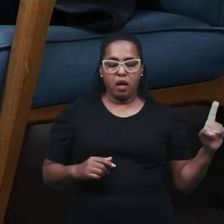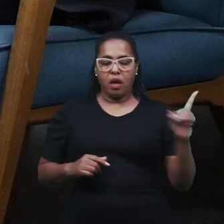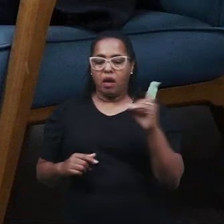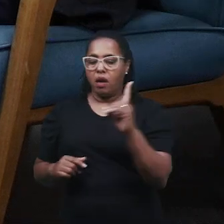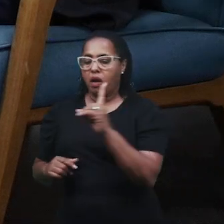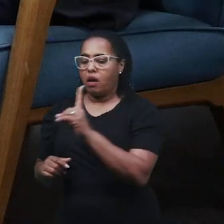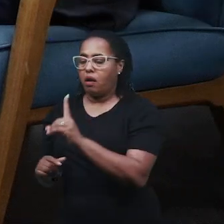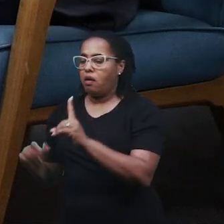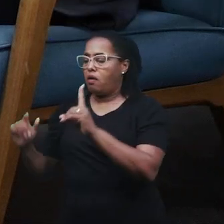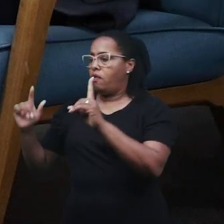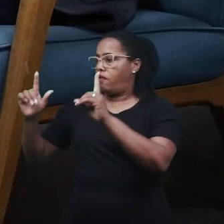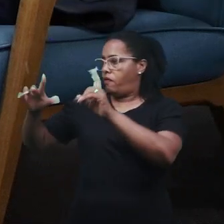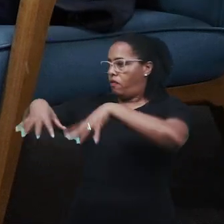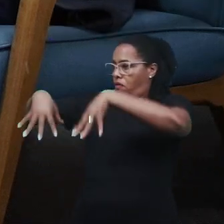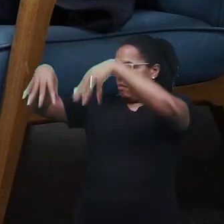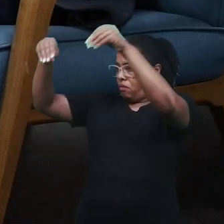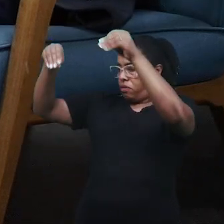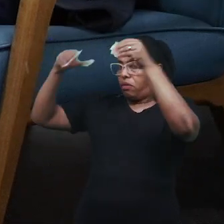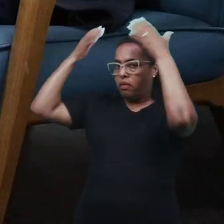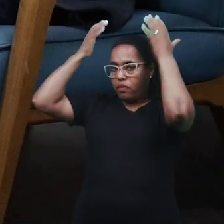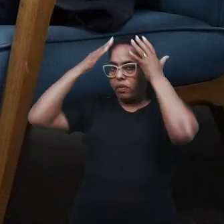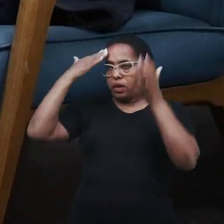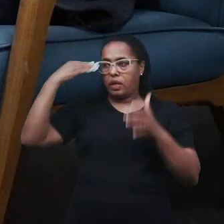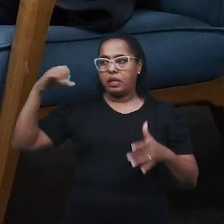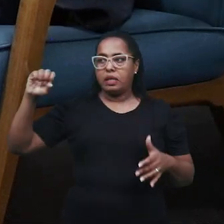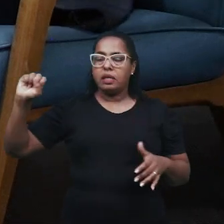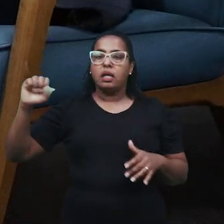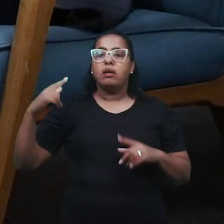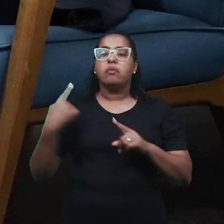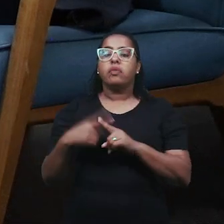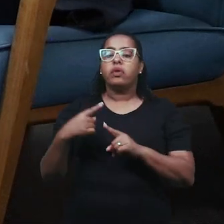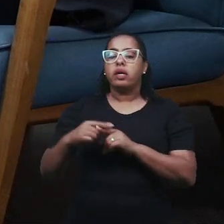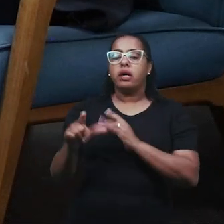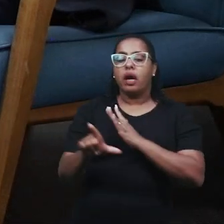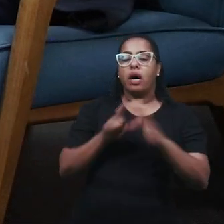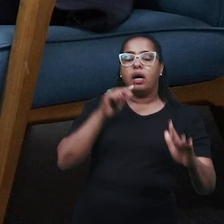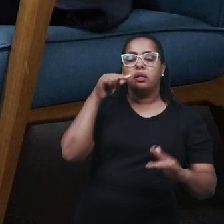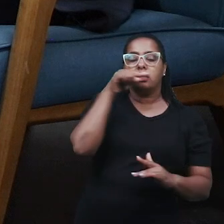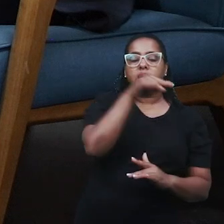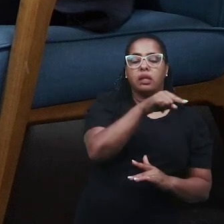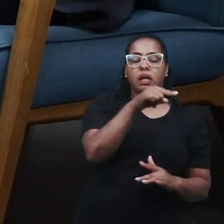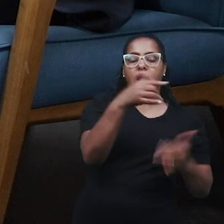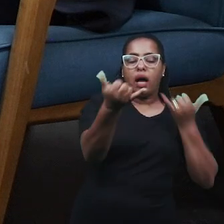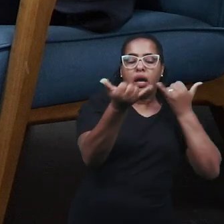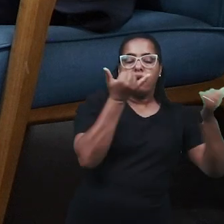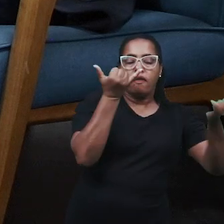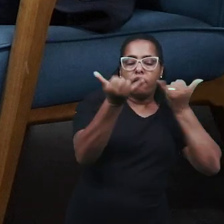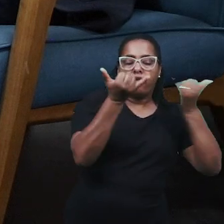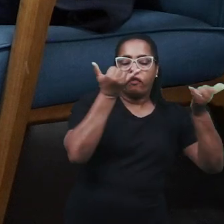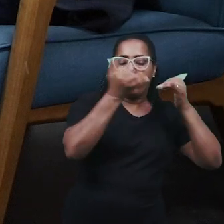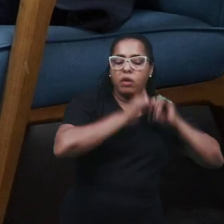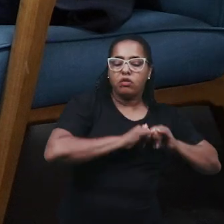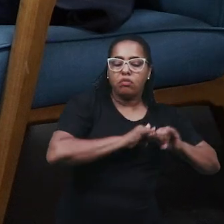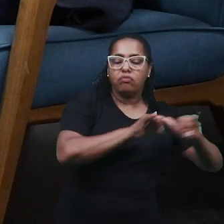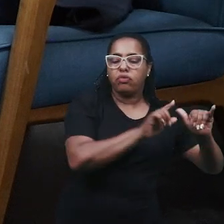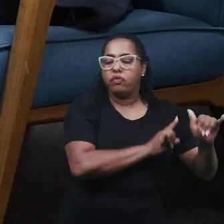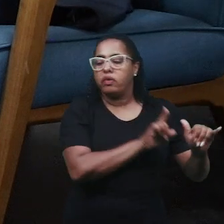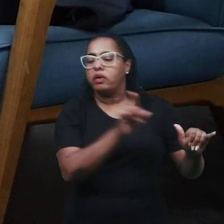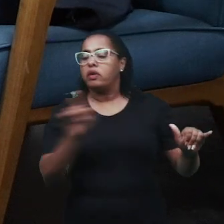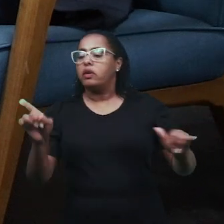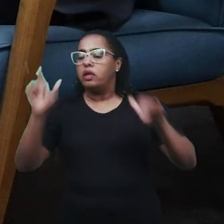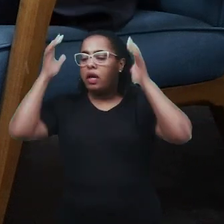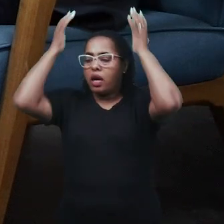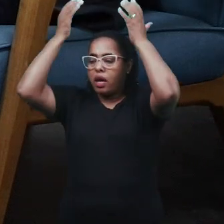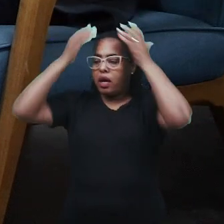né, o palácio de Salomão, por aquilo que ela ouviu falar. As notícias chegaram para ela, dando conta de que era um